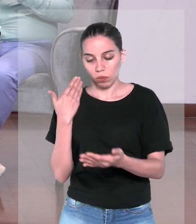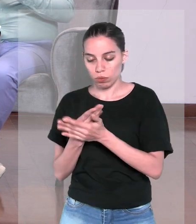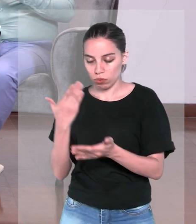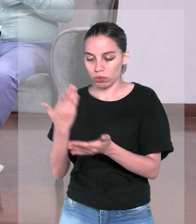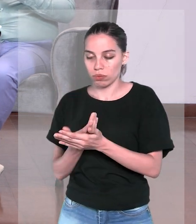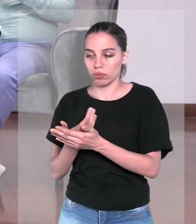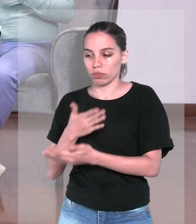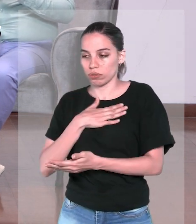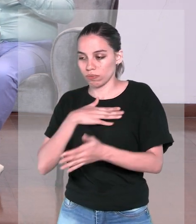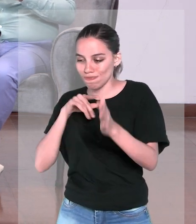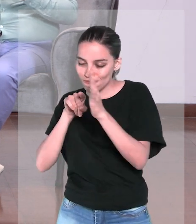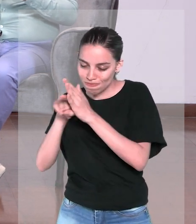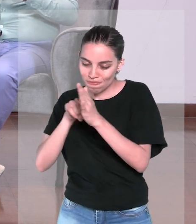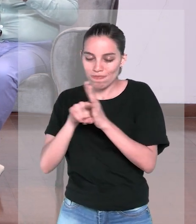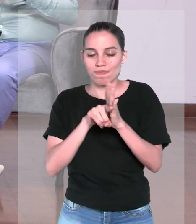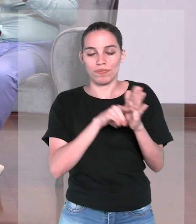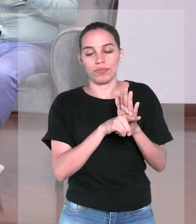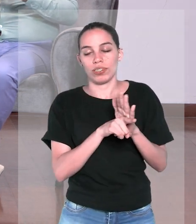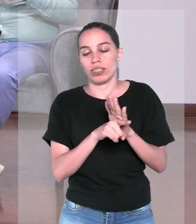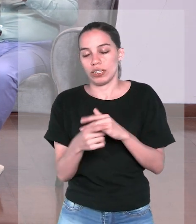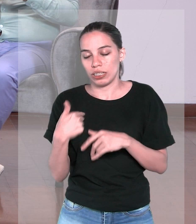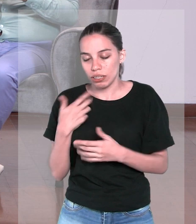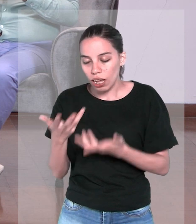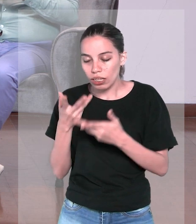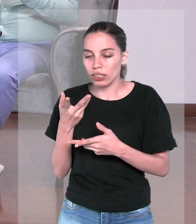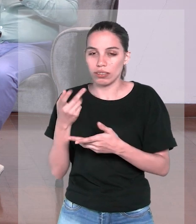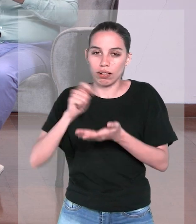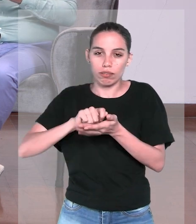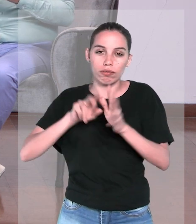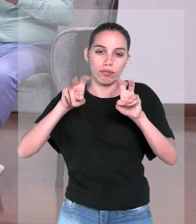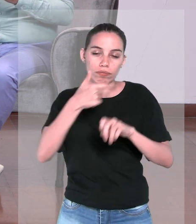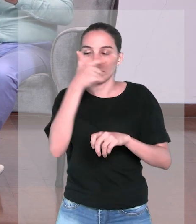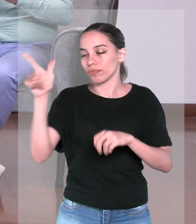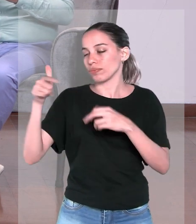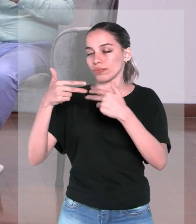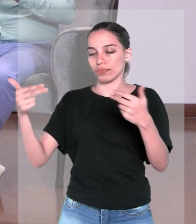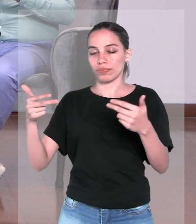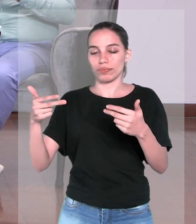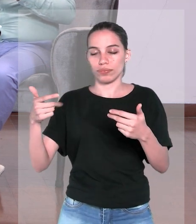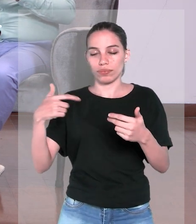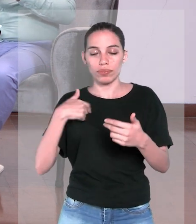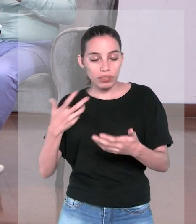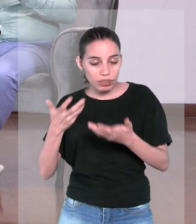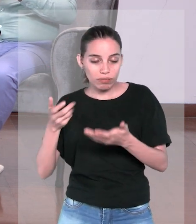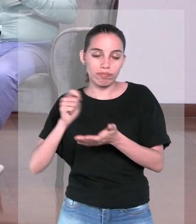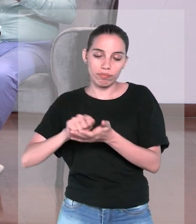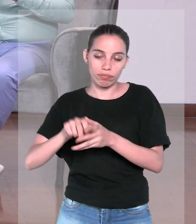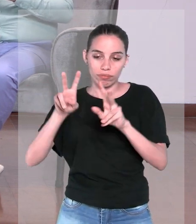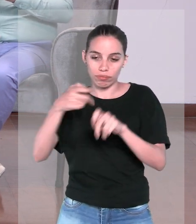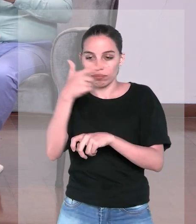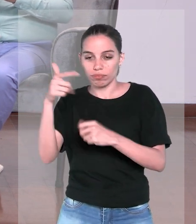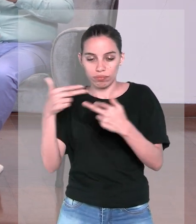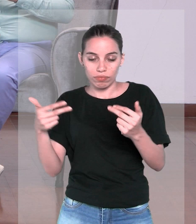investigações, eu vou, infelizmente, no sentido de que eu gostaria de escrever sobre outra coisa. Eu gostaria de escrever